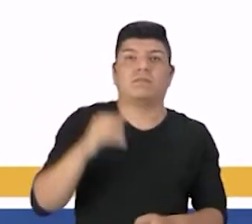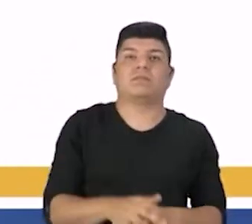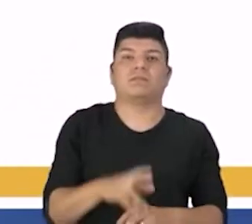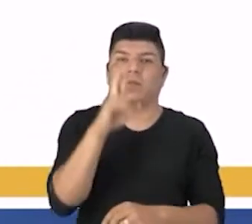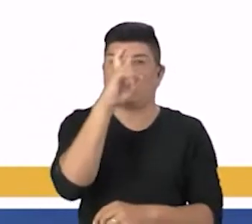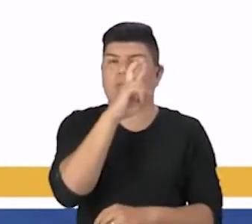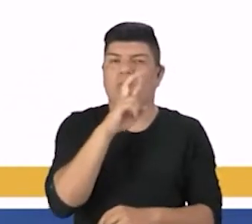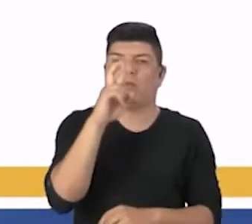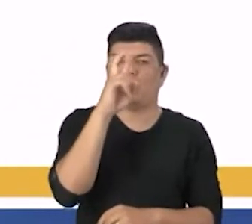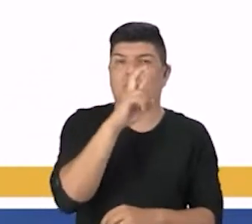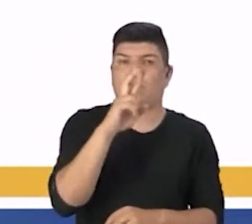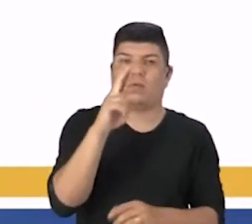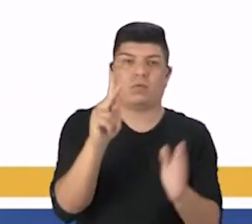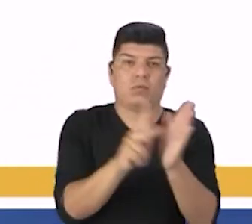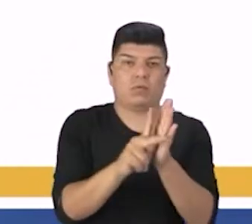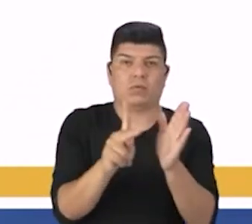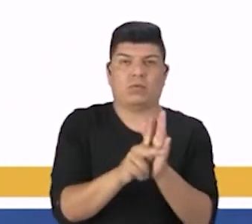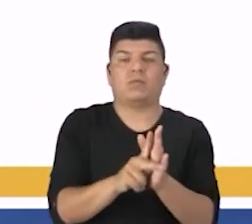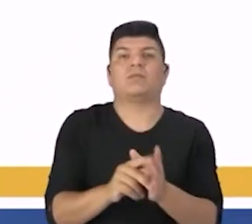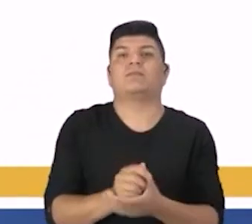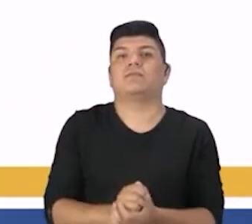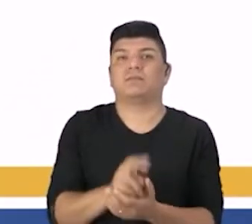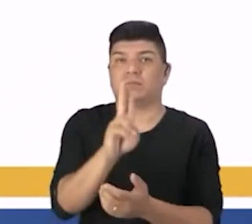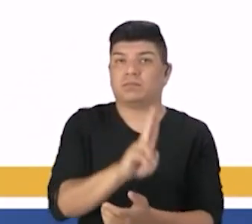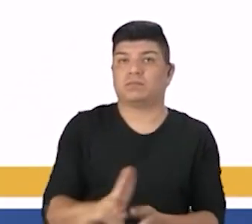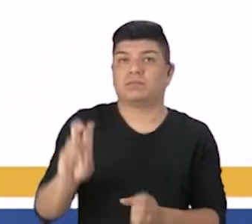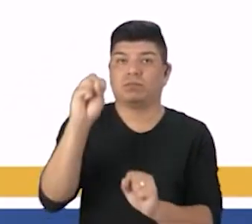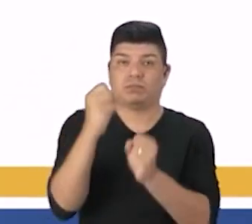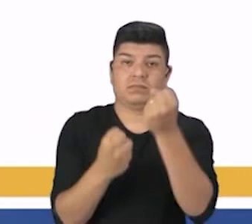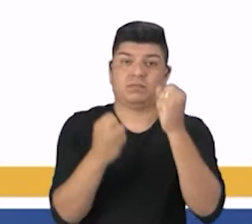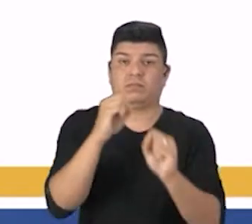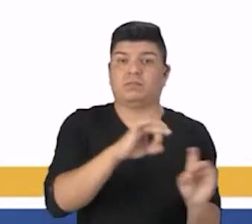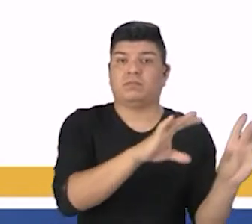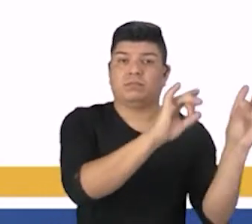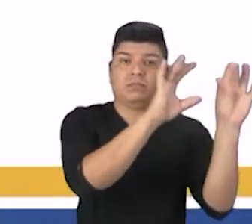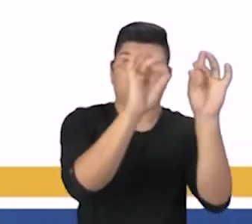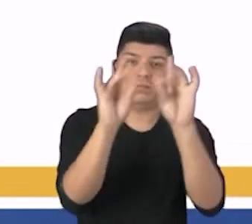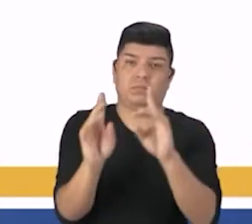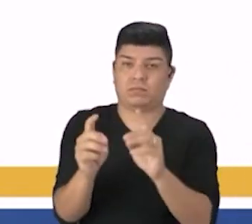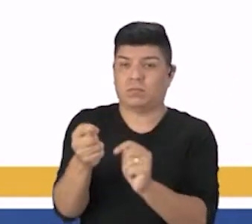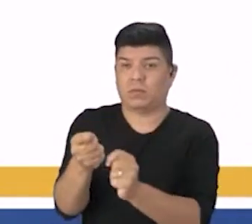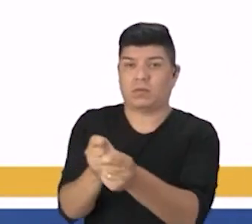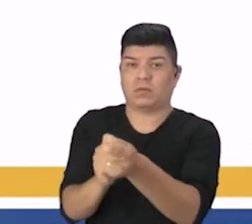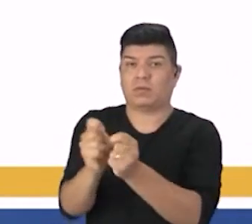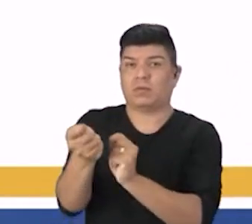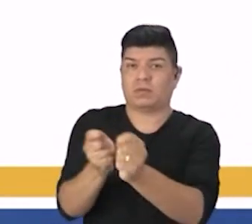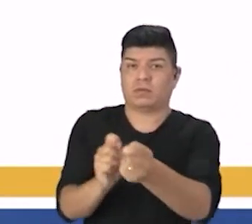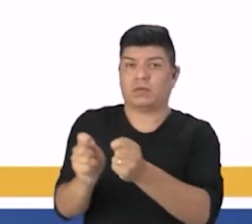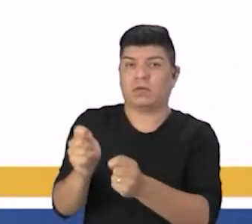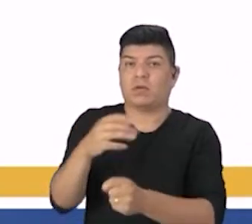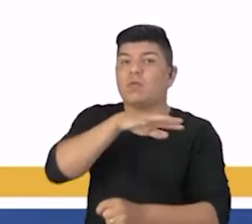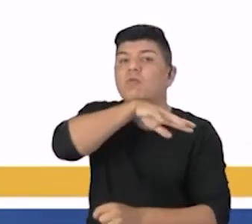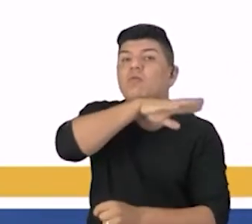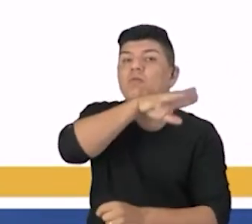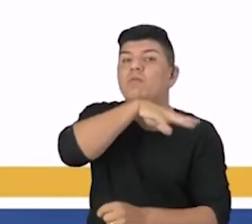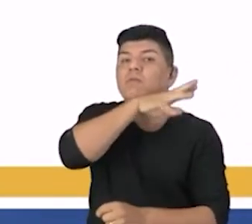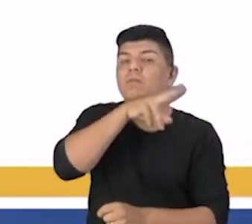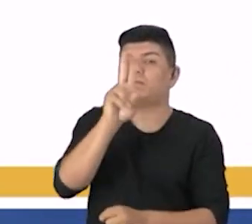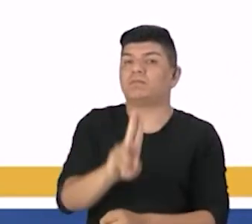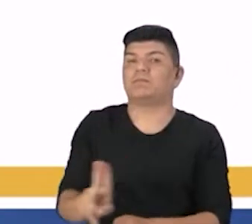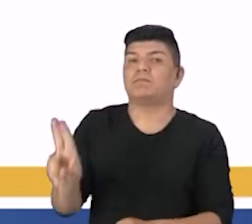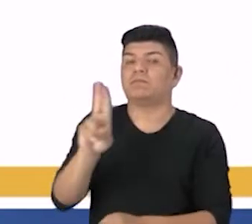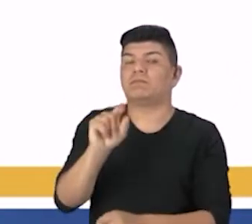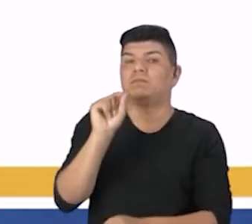dono então é uma máquina que os especialistas direção não para o o animal e aí